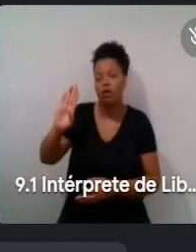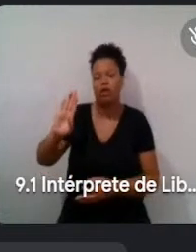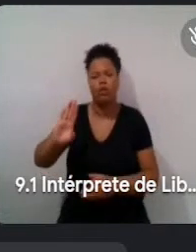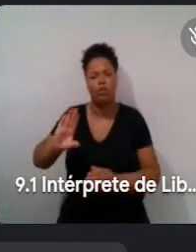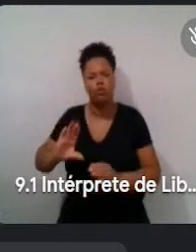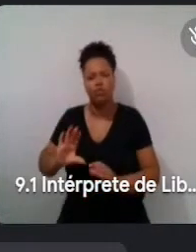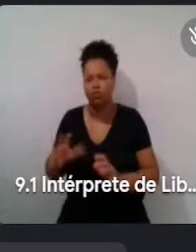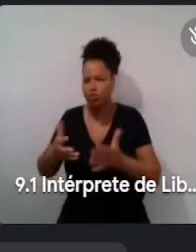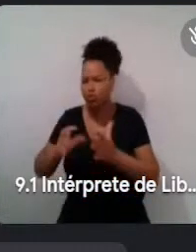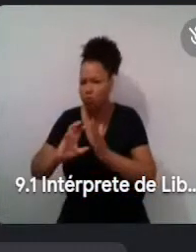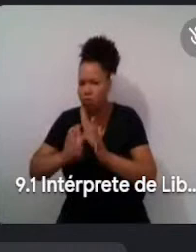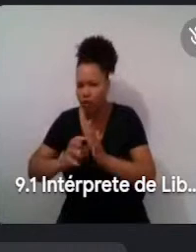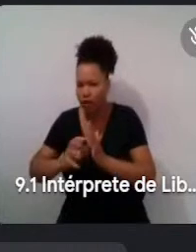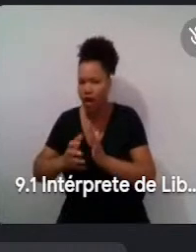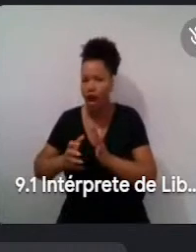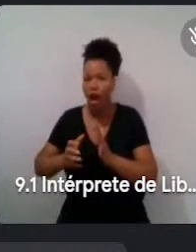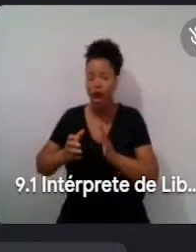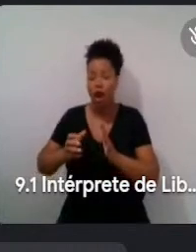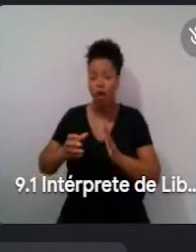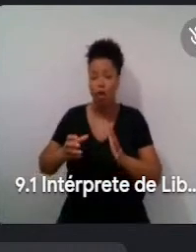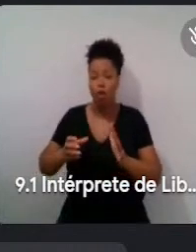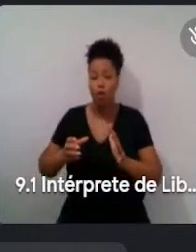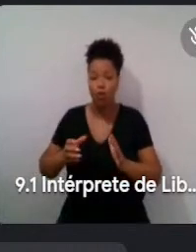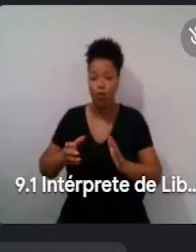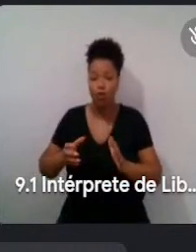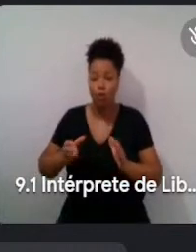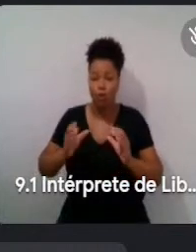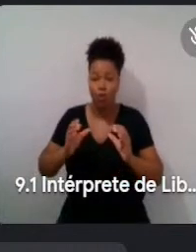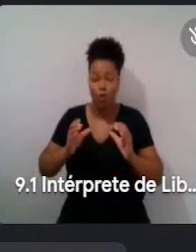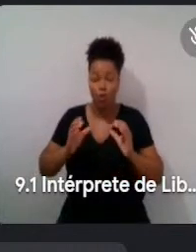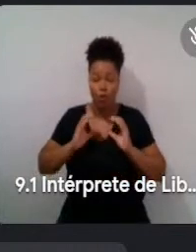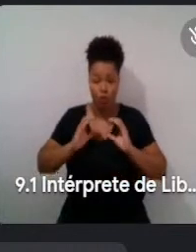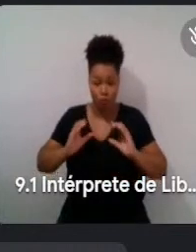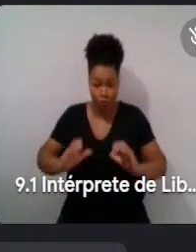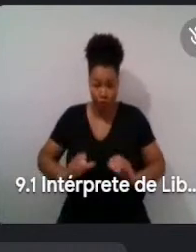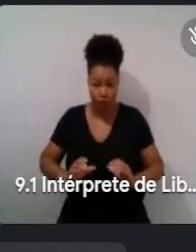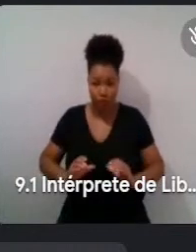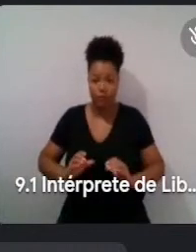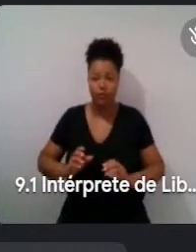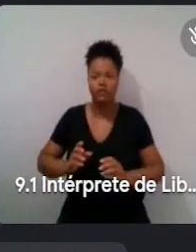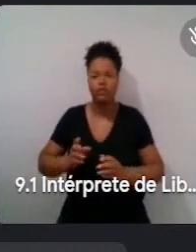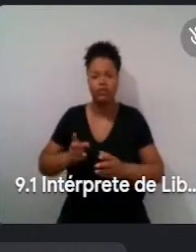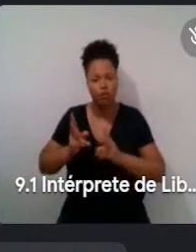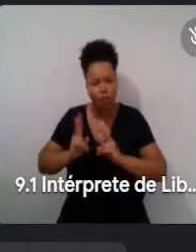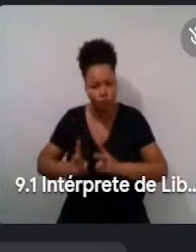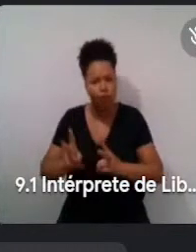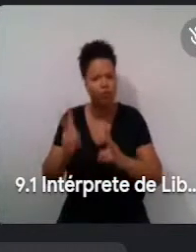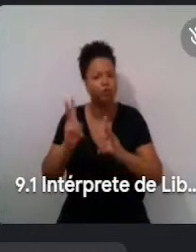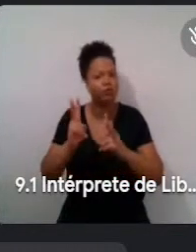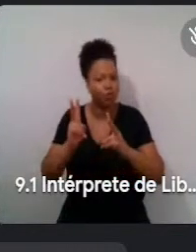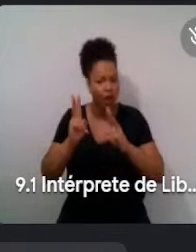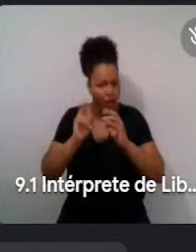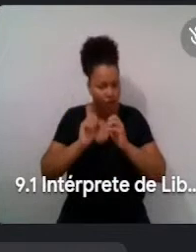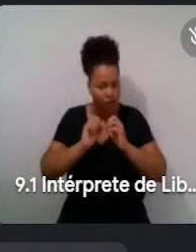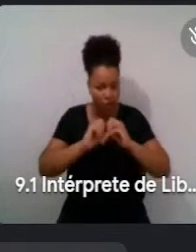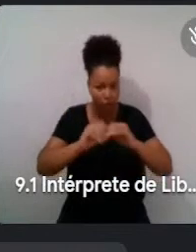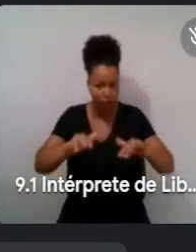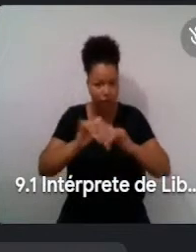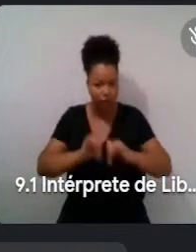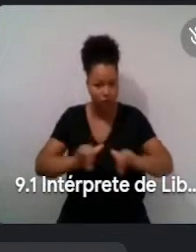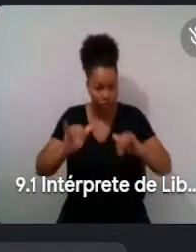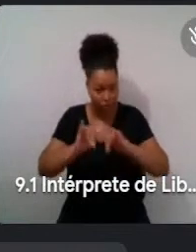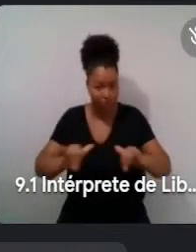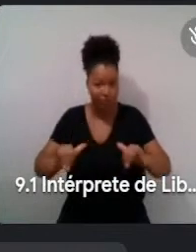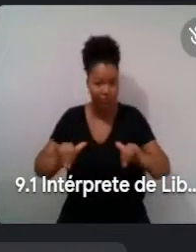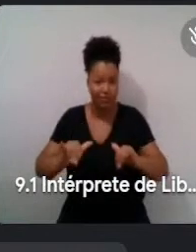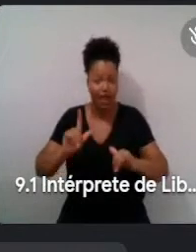agremiação, a postura de insistir na veiculação, seria, em tese, cabível também uma